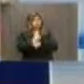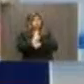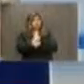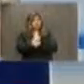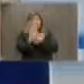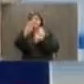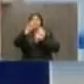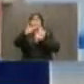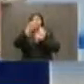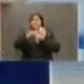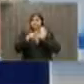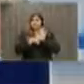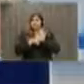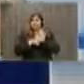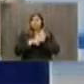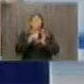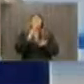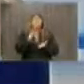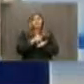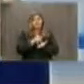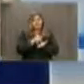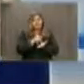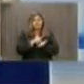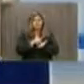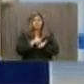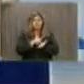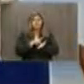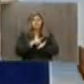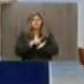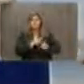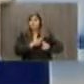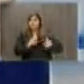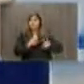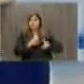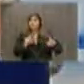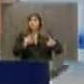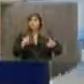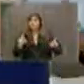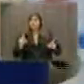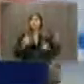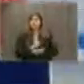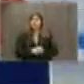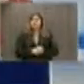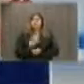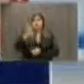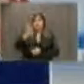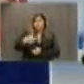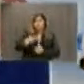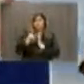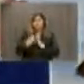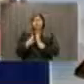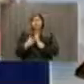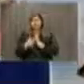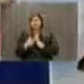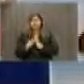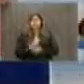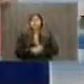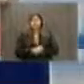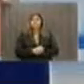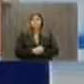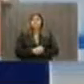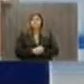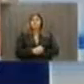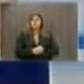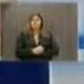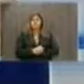a regra. Mas é evidente, há uma desconformidade muito grande, e essa é uma outra questão, que é a